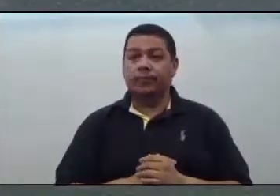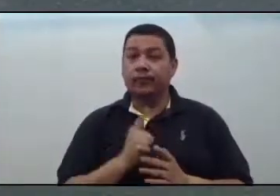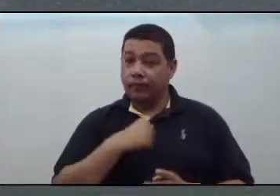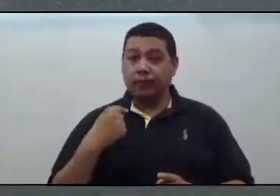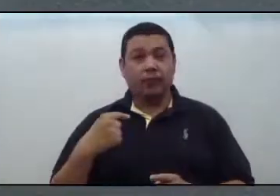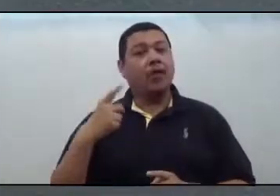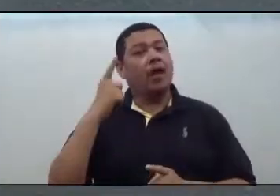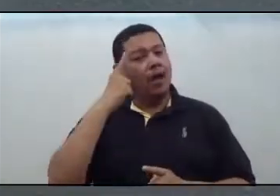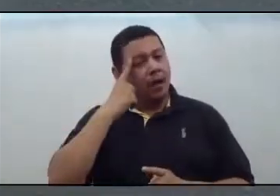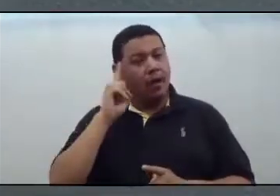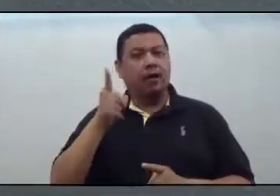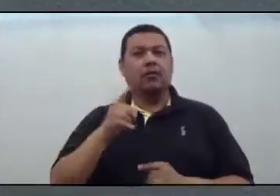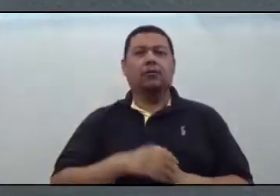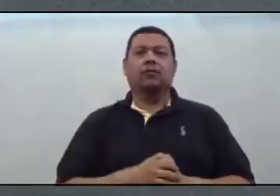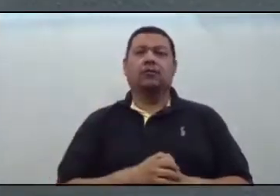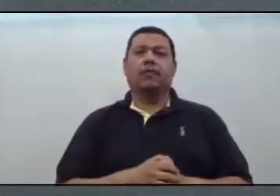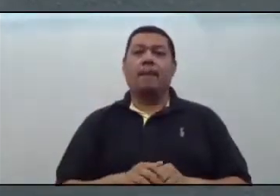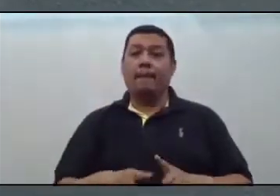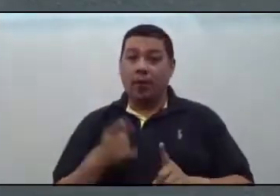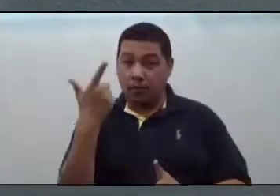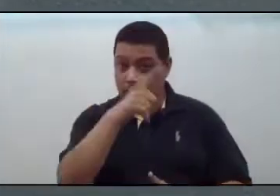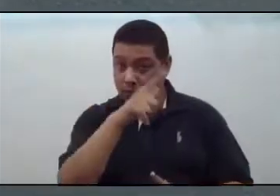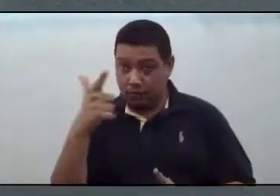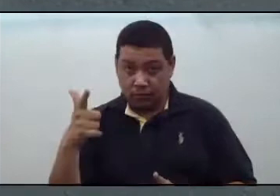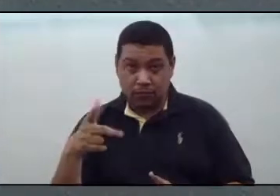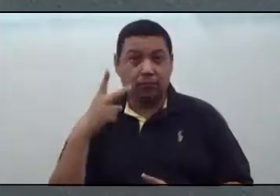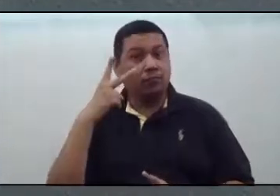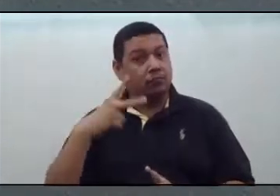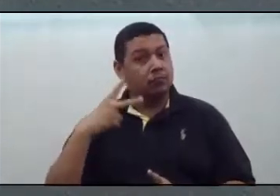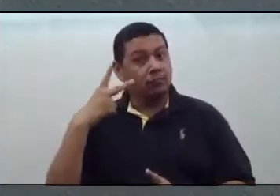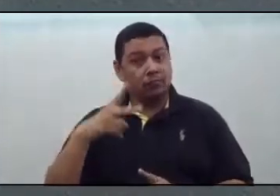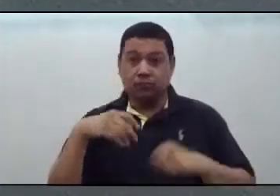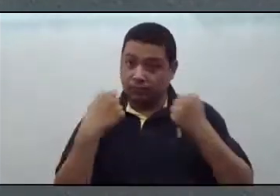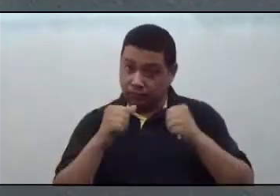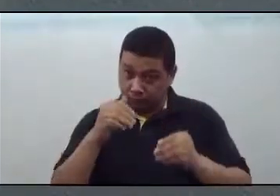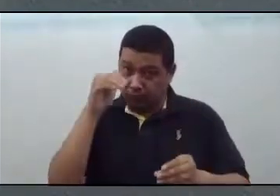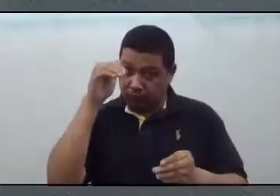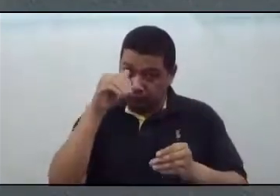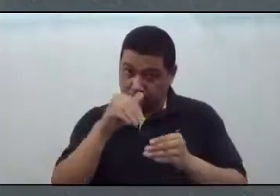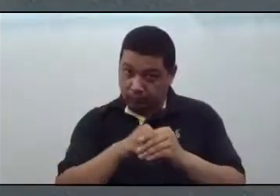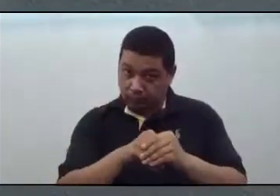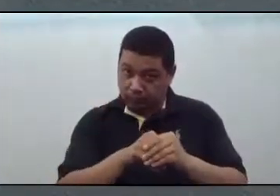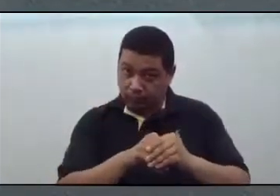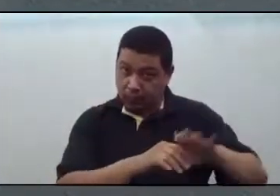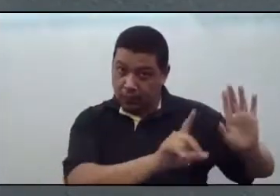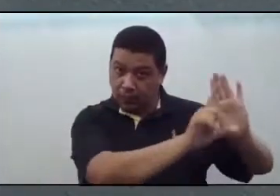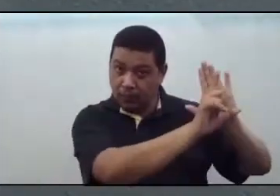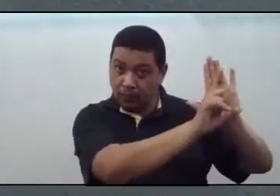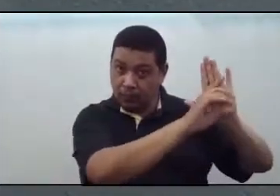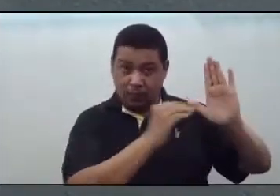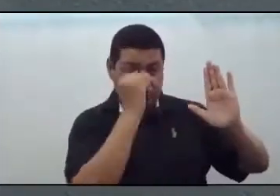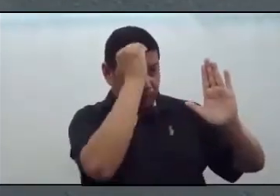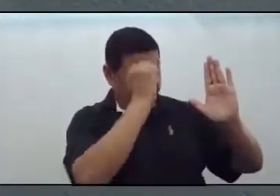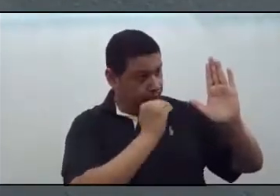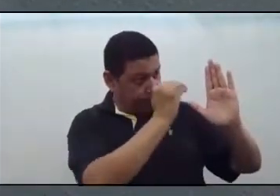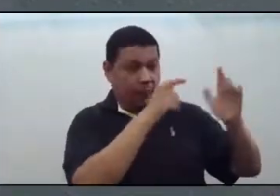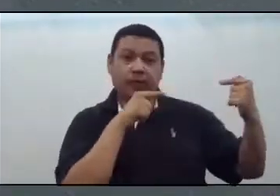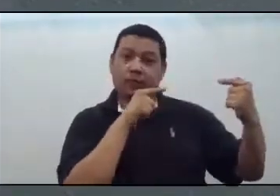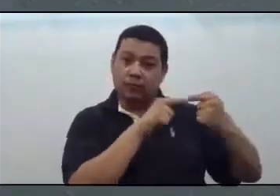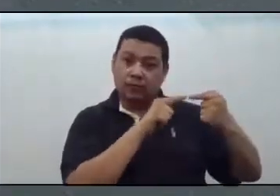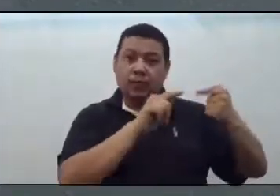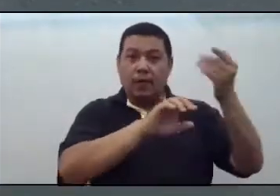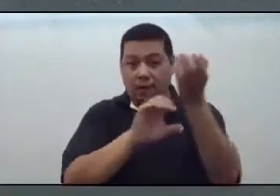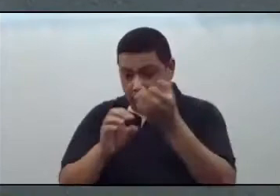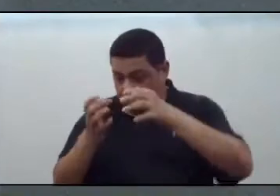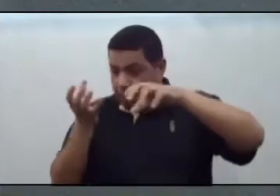conscientes disso, que vai vir críticas, mas mais uma vez, o vereador tem que votar mediante a lei da Constituição